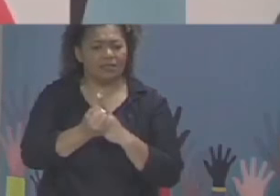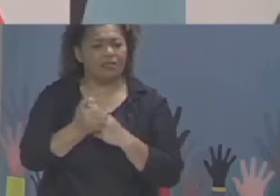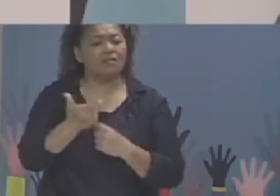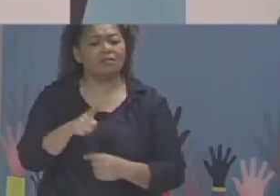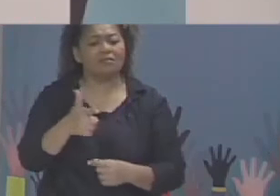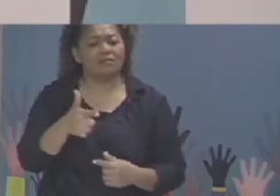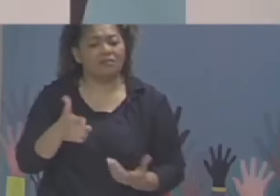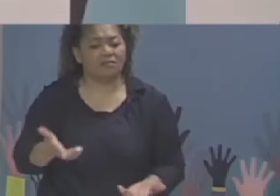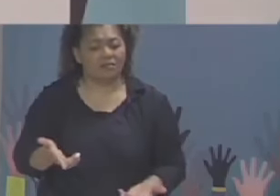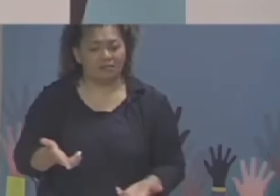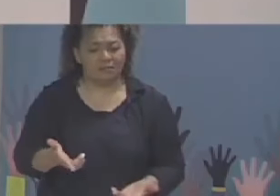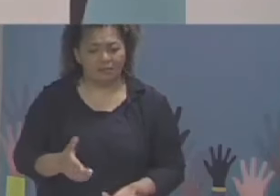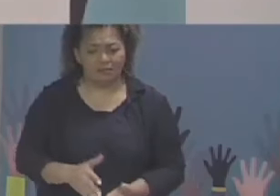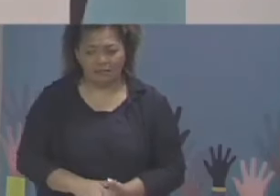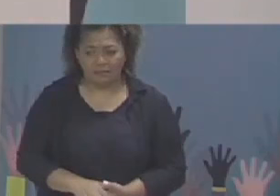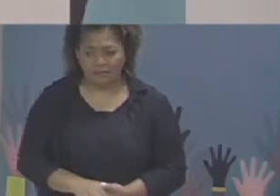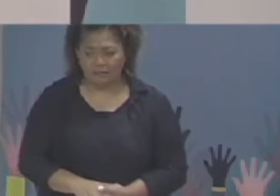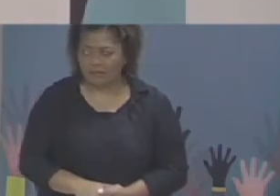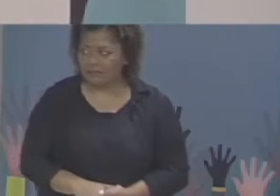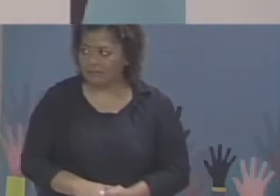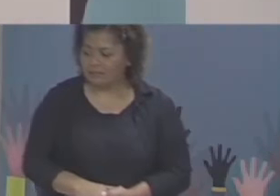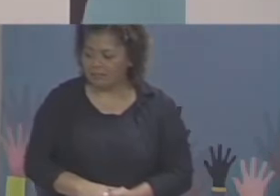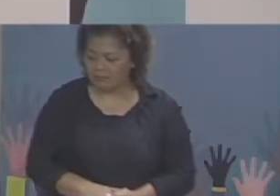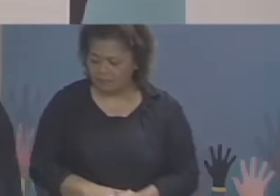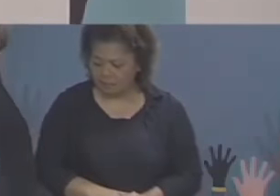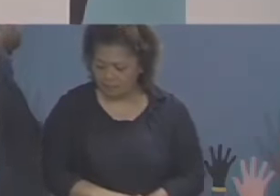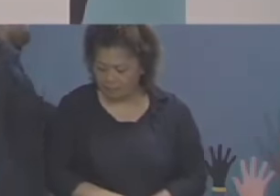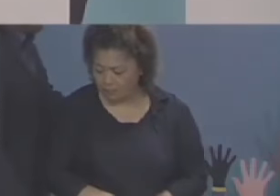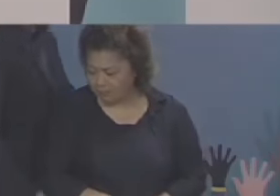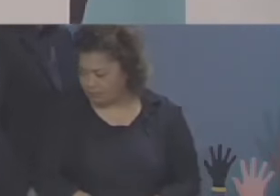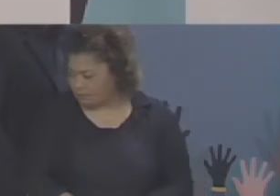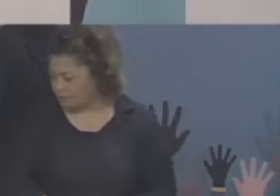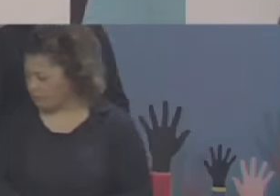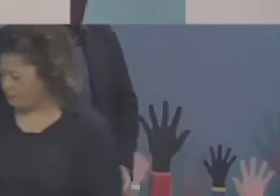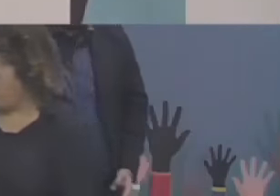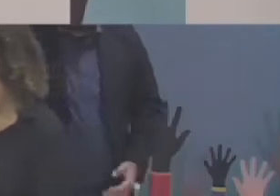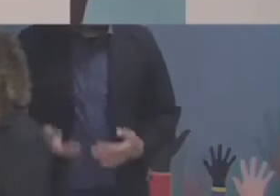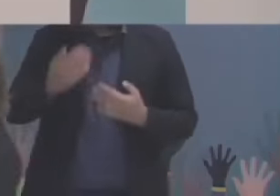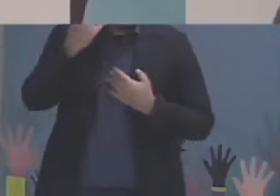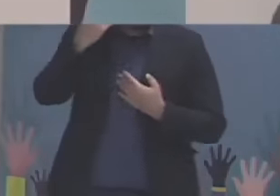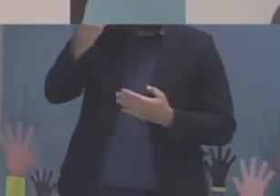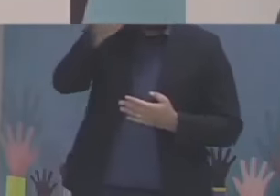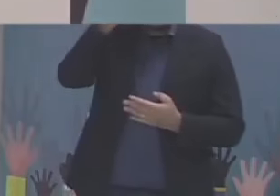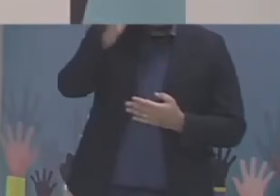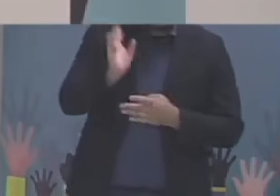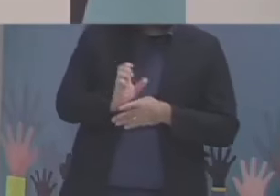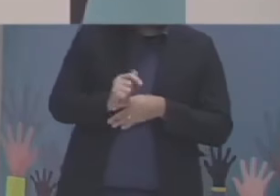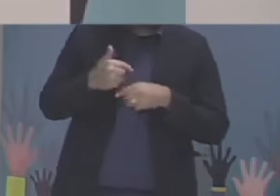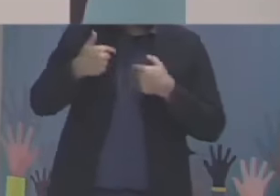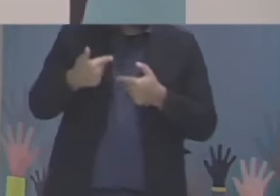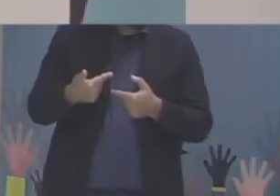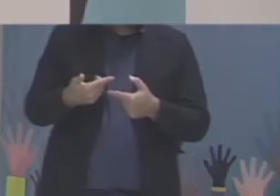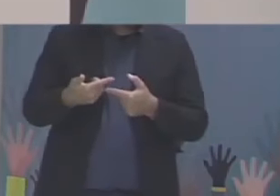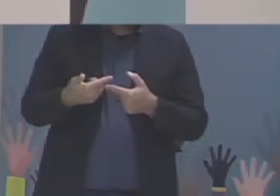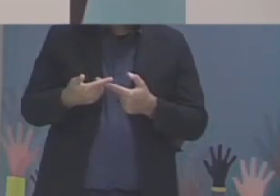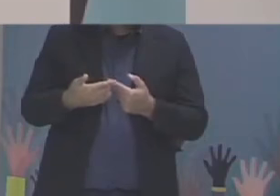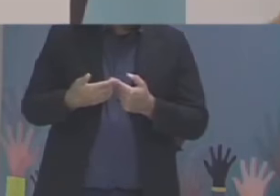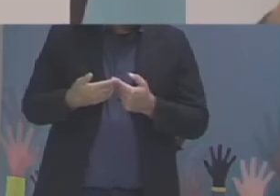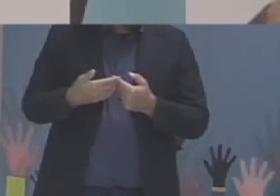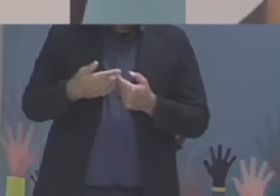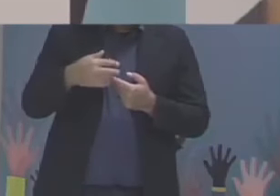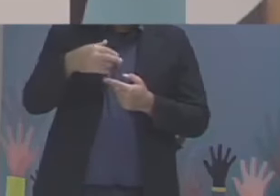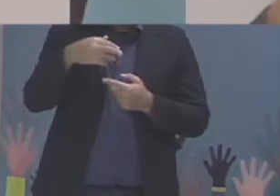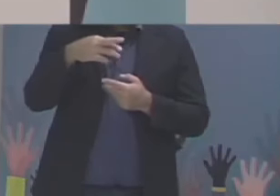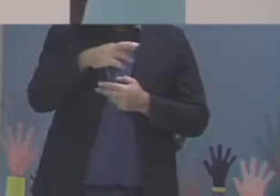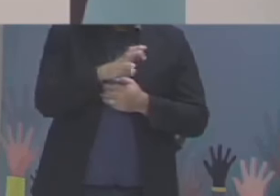existe. Obrigado, candidato. O candidato Luiz terá, né, para réplica,